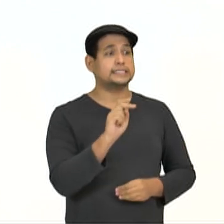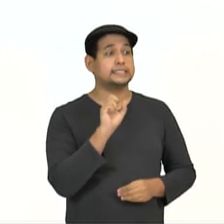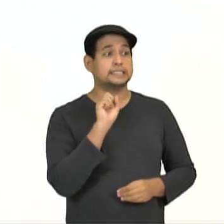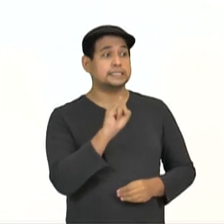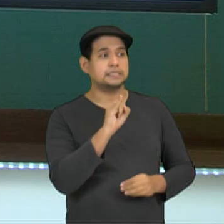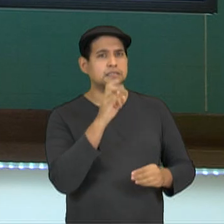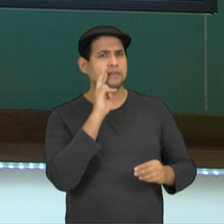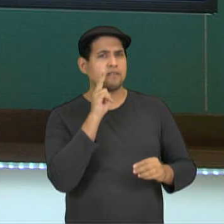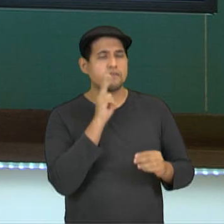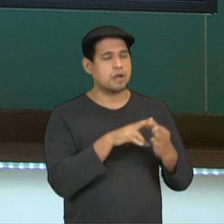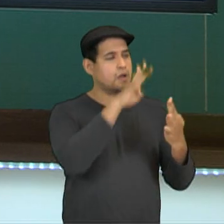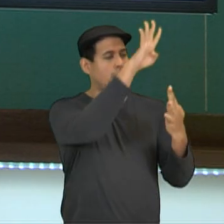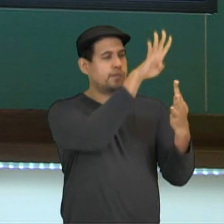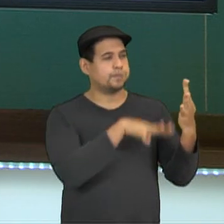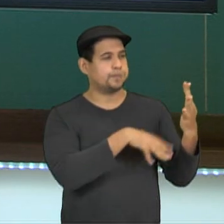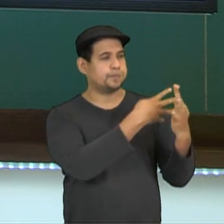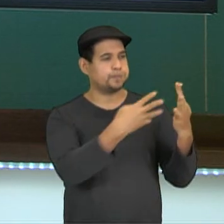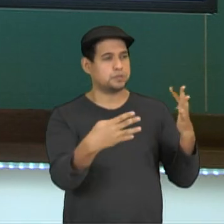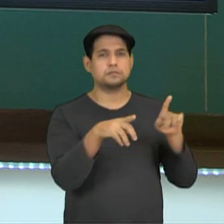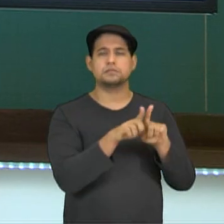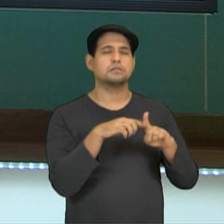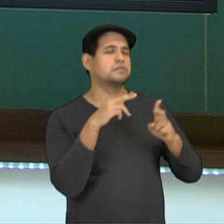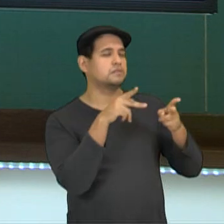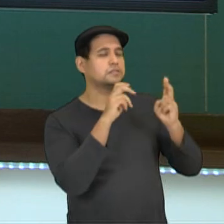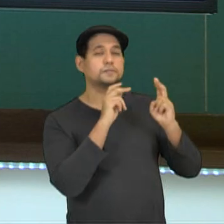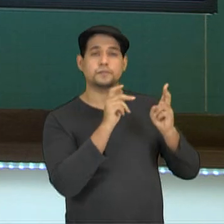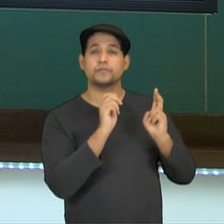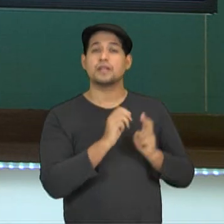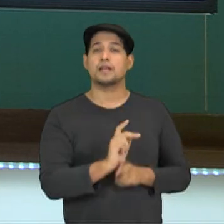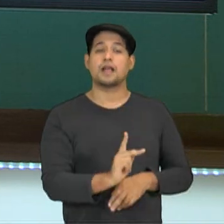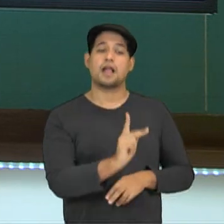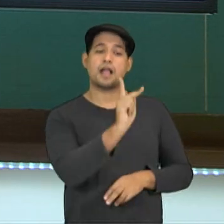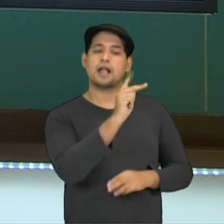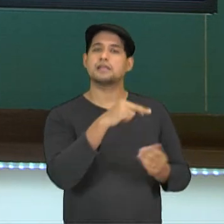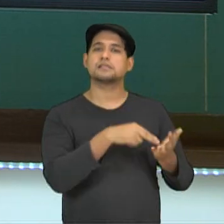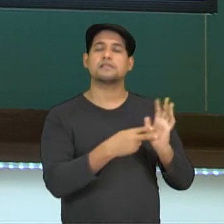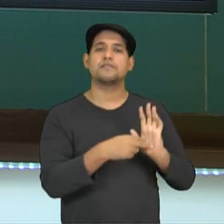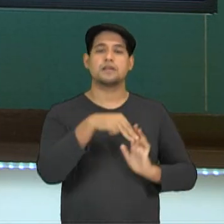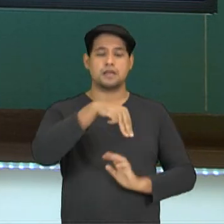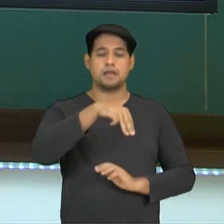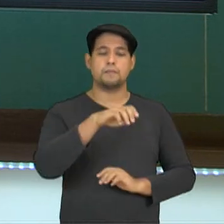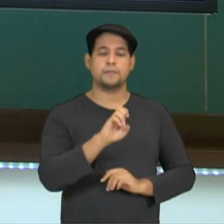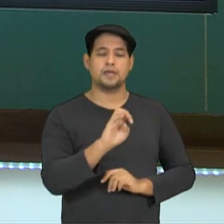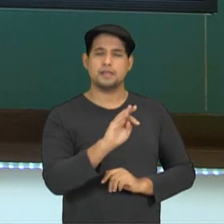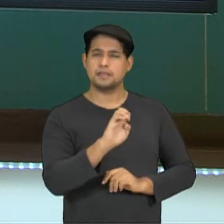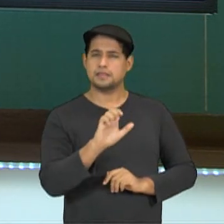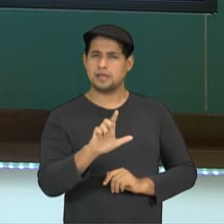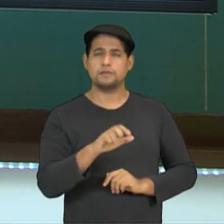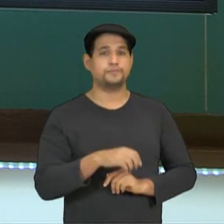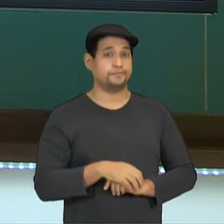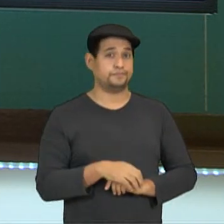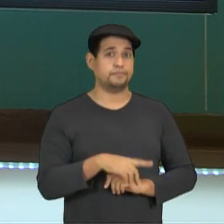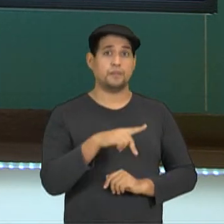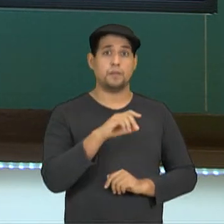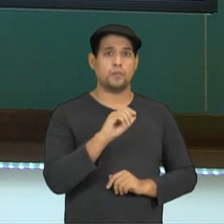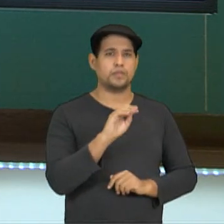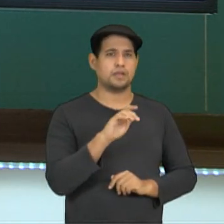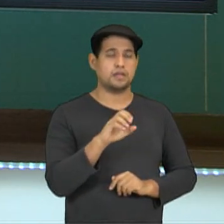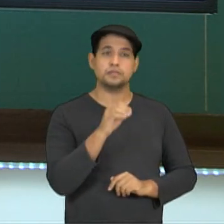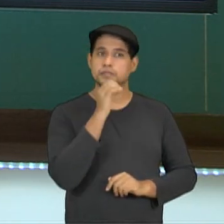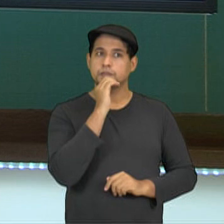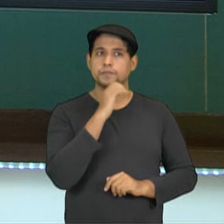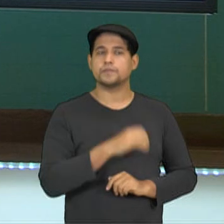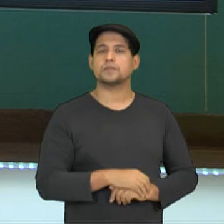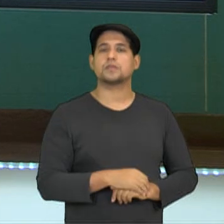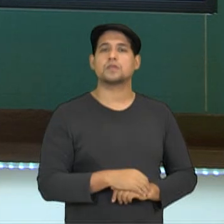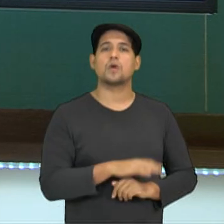for lá na sua tabela periódica, você vai ver que o K é um metal, tá? É o potássio. Então, o nome fica óxido